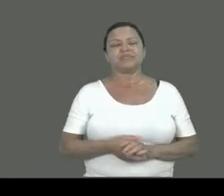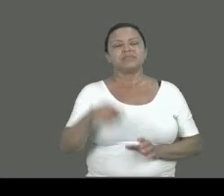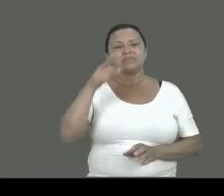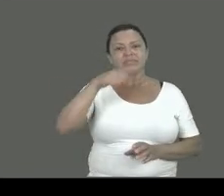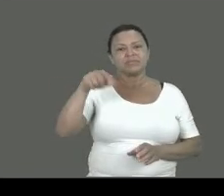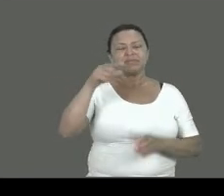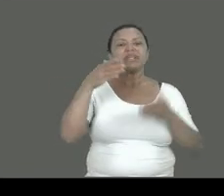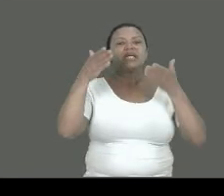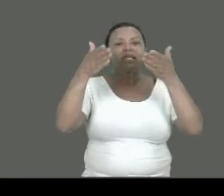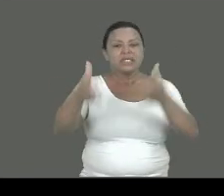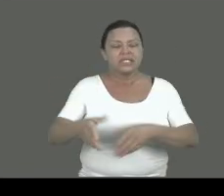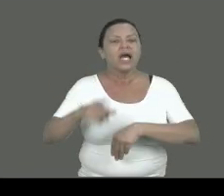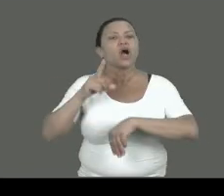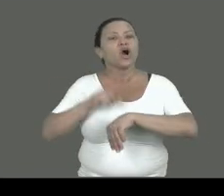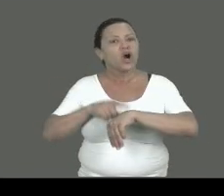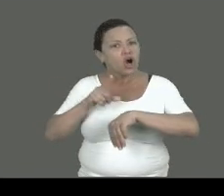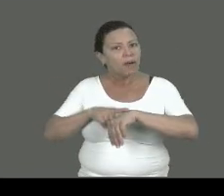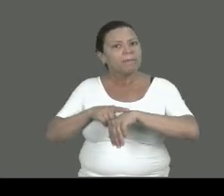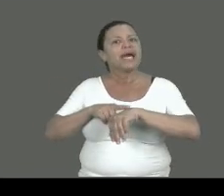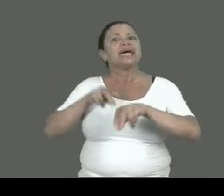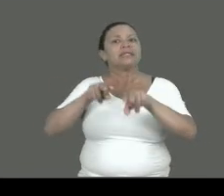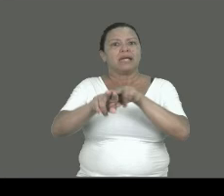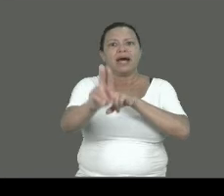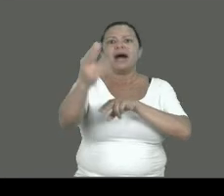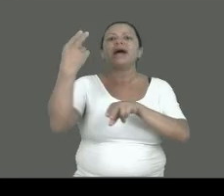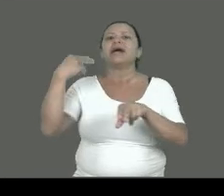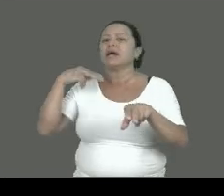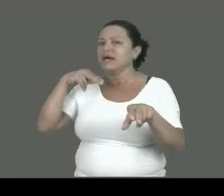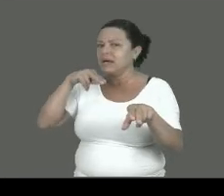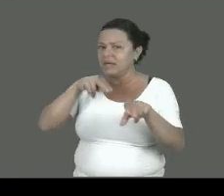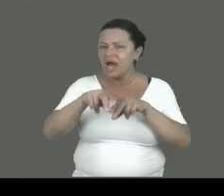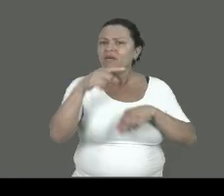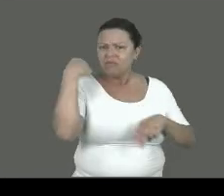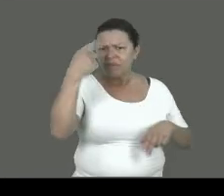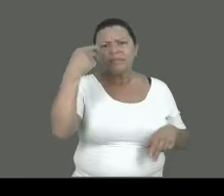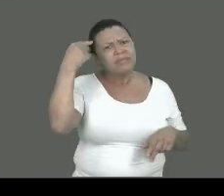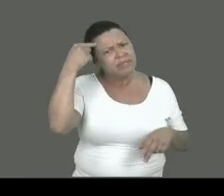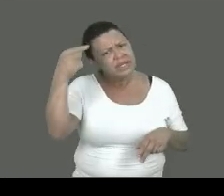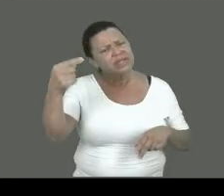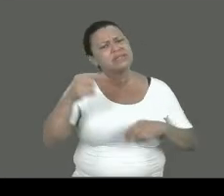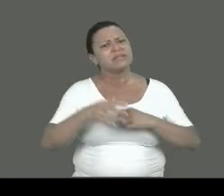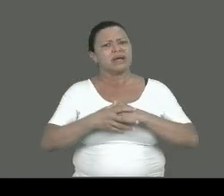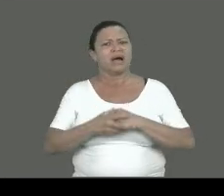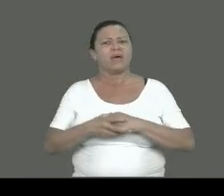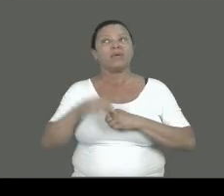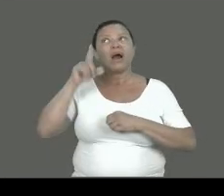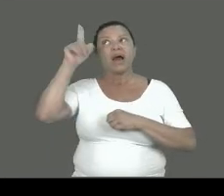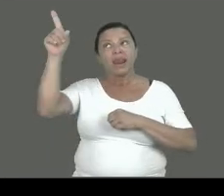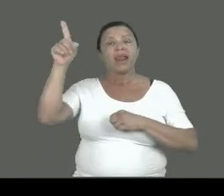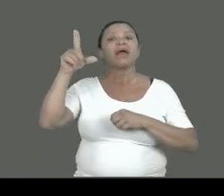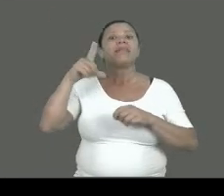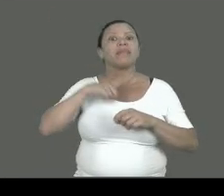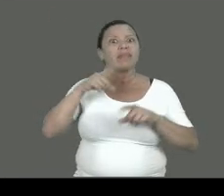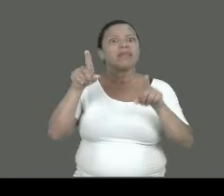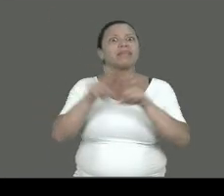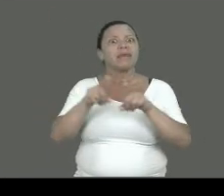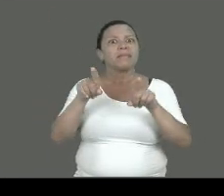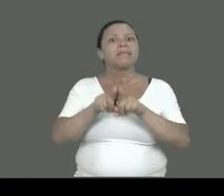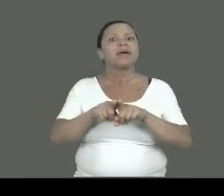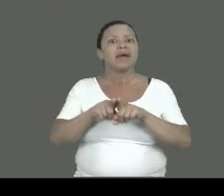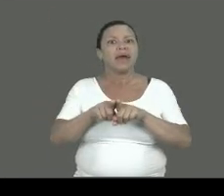chega o momento da reencarnação, vamos pensar, lá também é um momento de